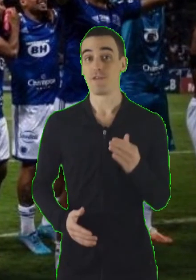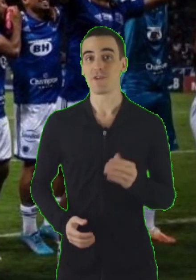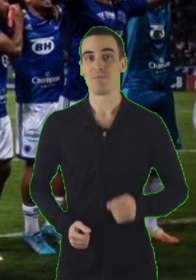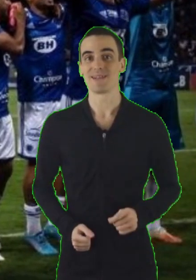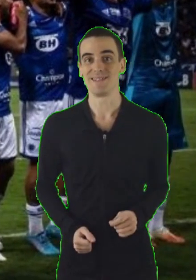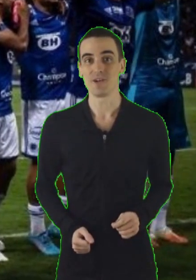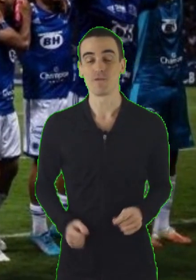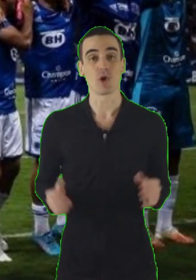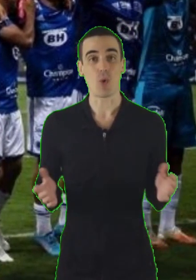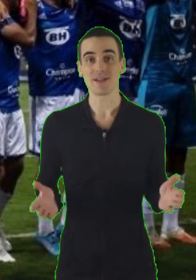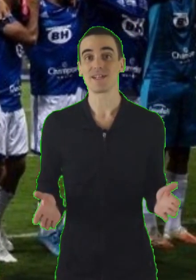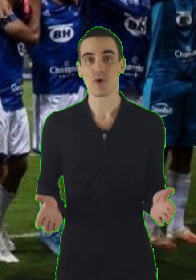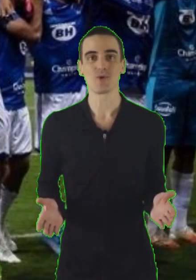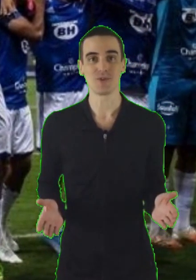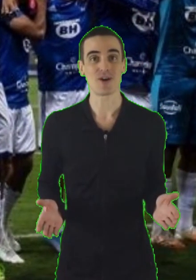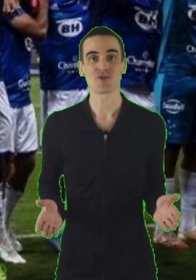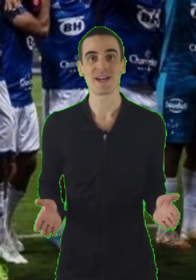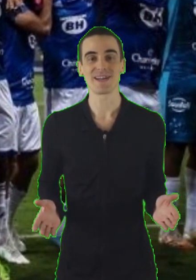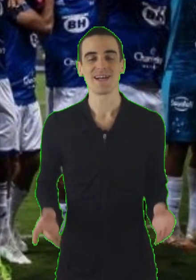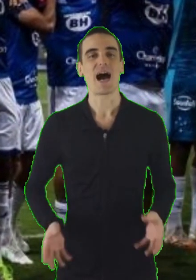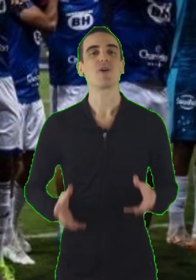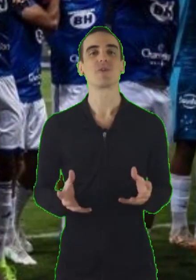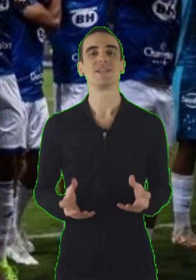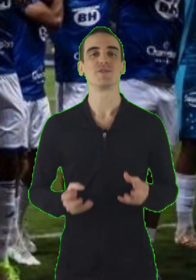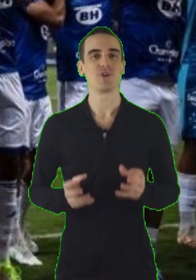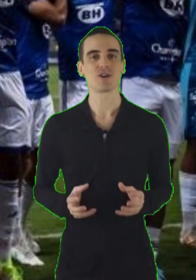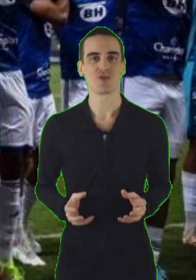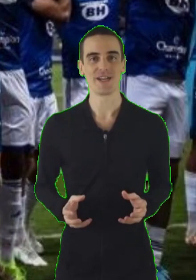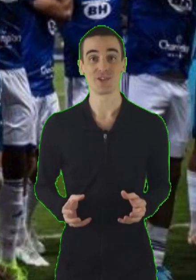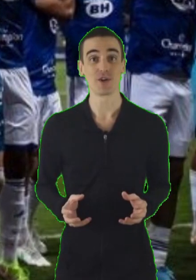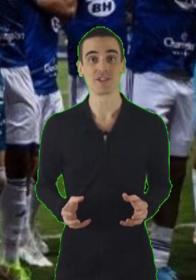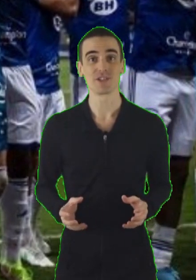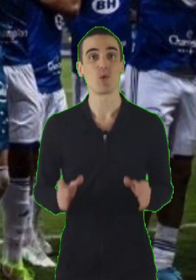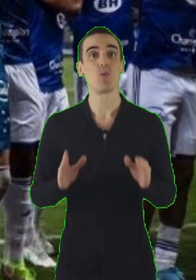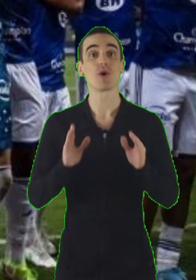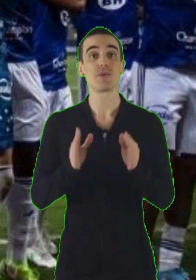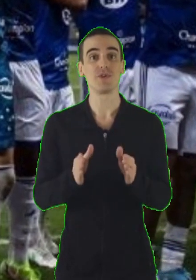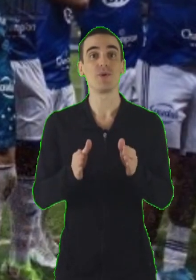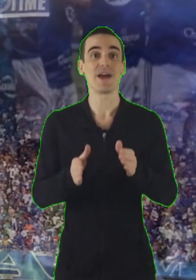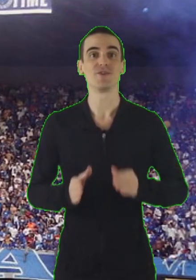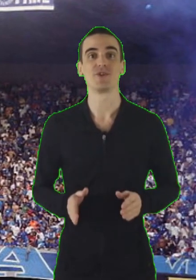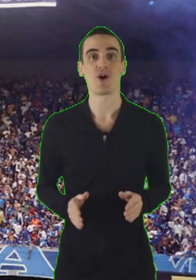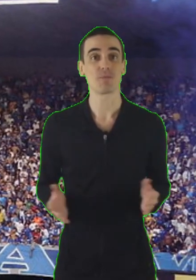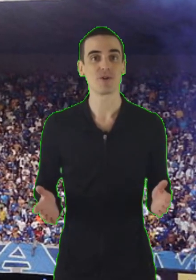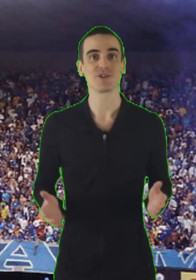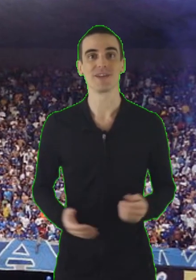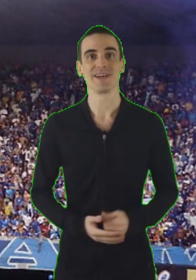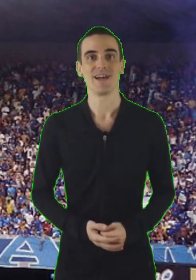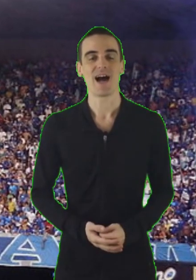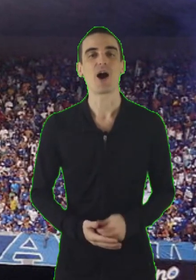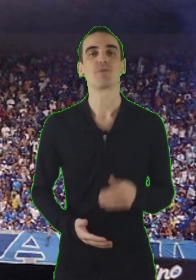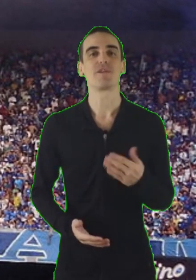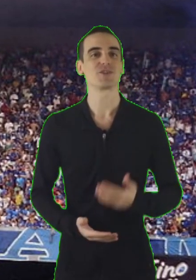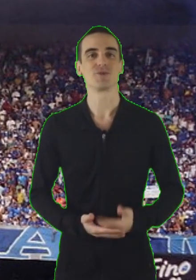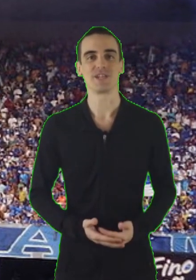Foi noticiado. Craque de time argentino na mira da raposa. Ronaldo deseja o camisa 10. Fala, torcedor